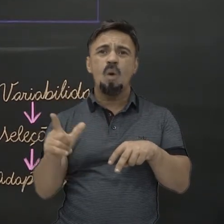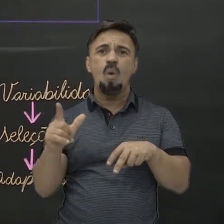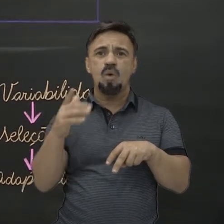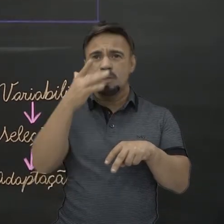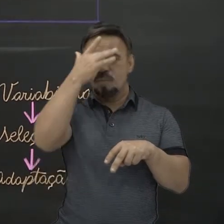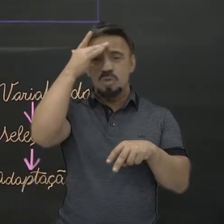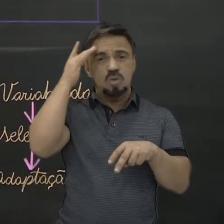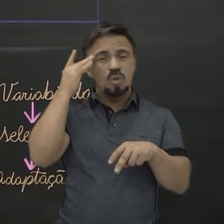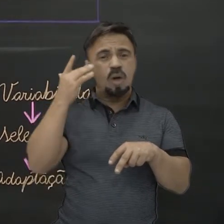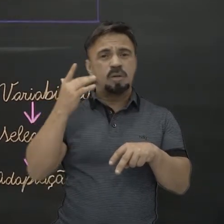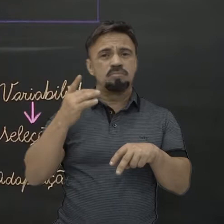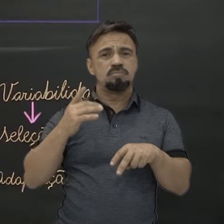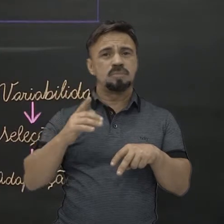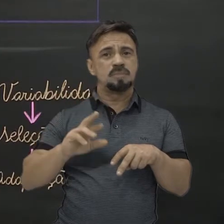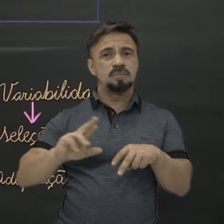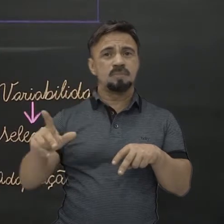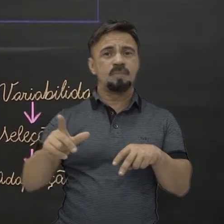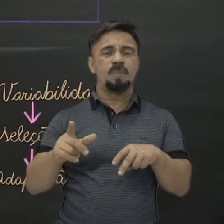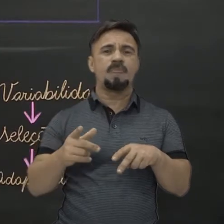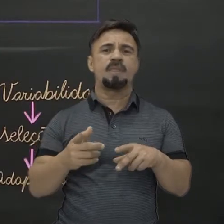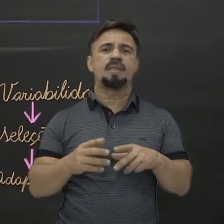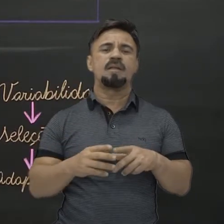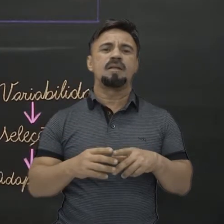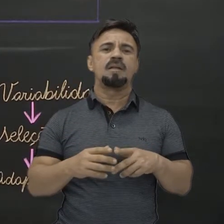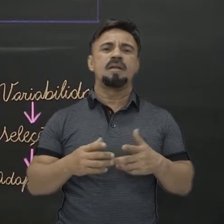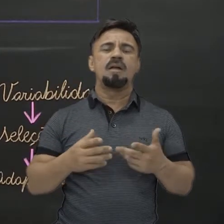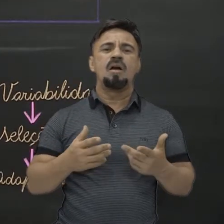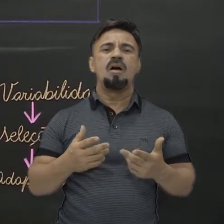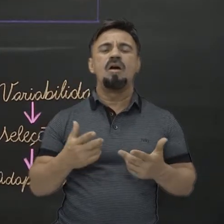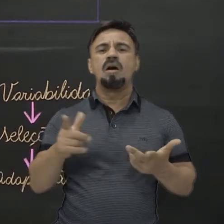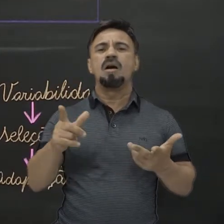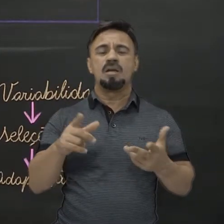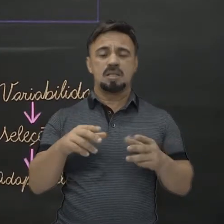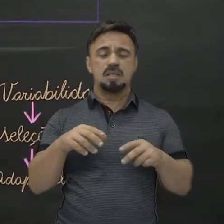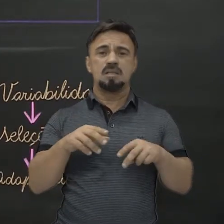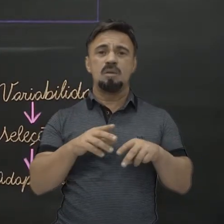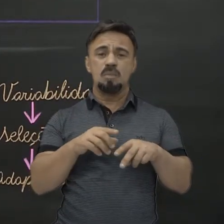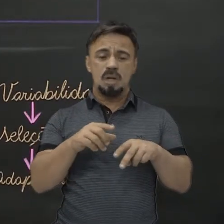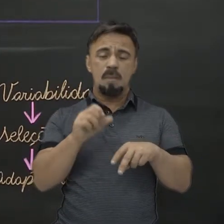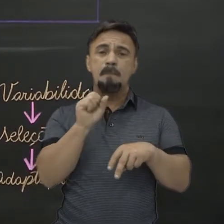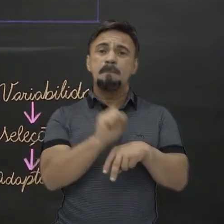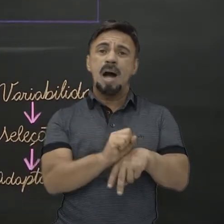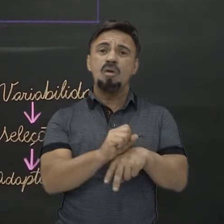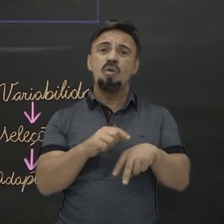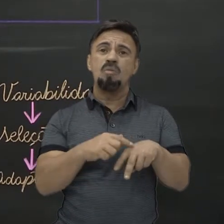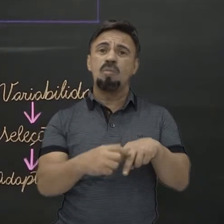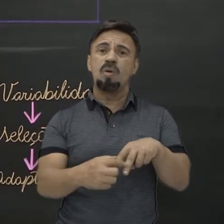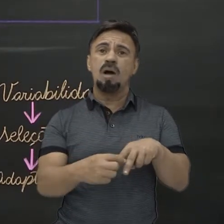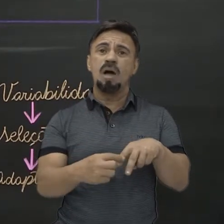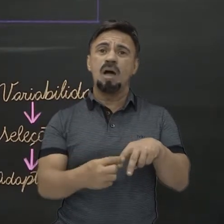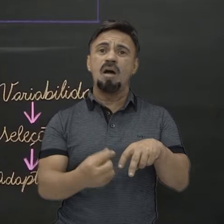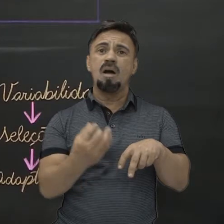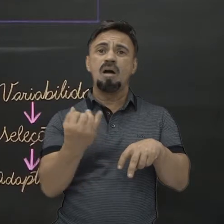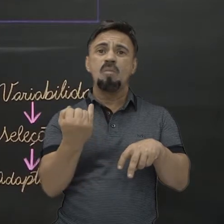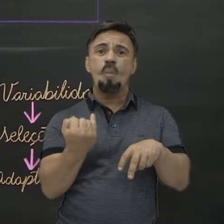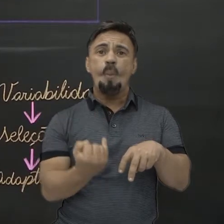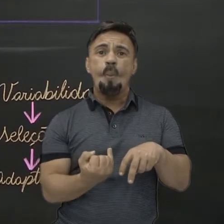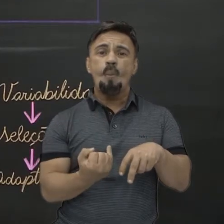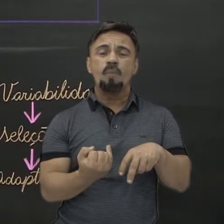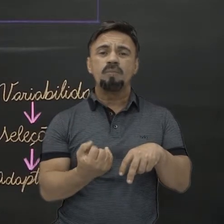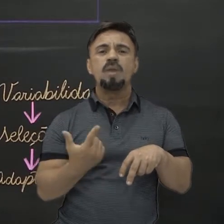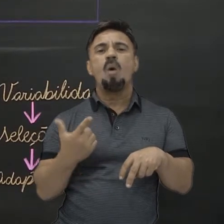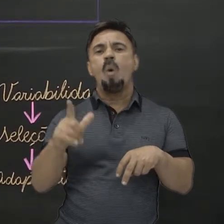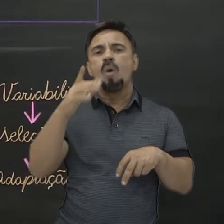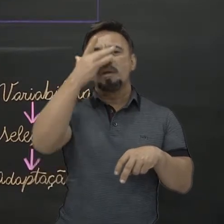Houve uma atrofia. O fato dela não usar muito aquela região levou a essa atrofia. E observava também que